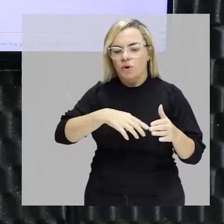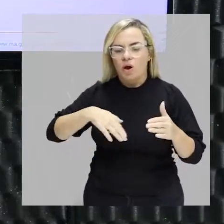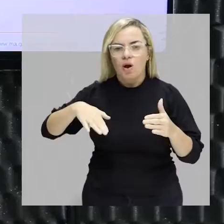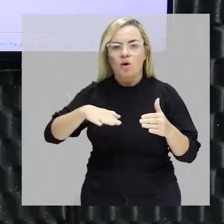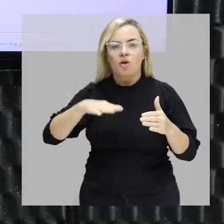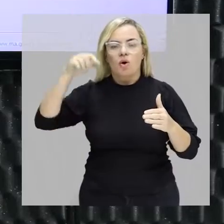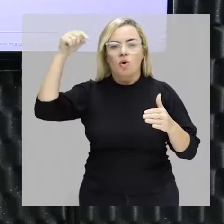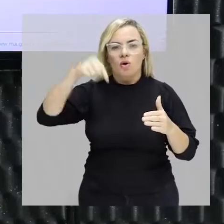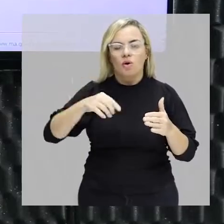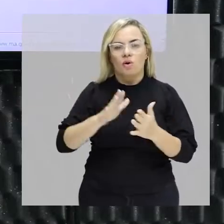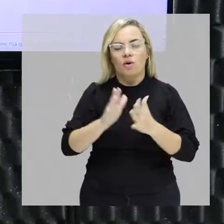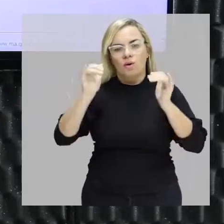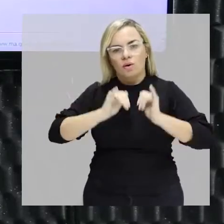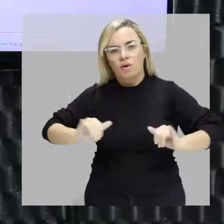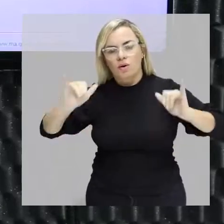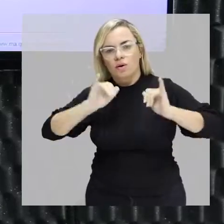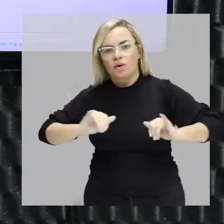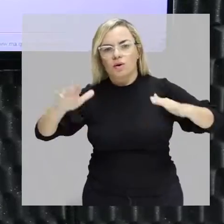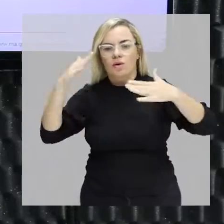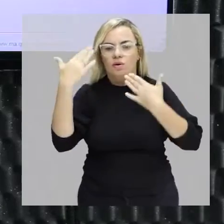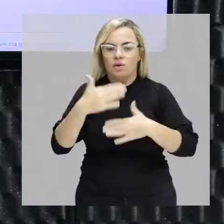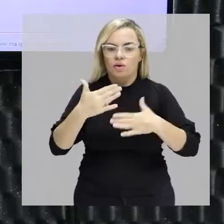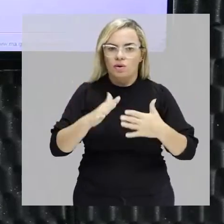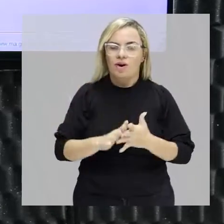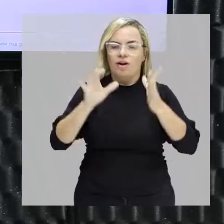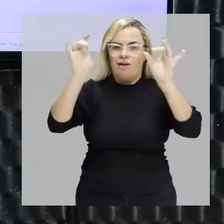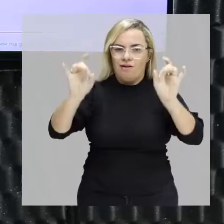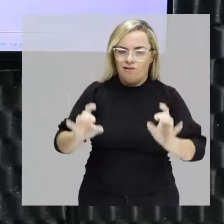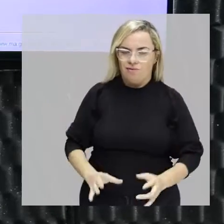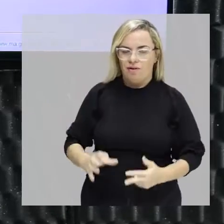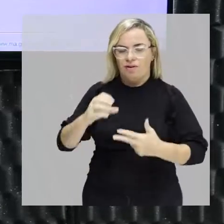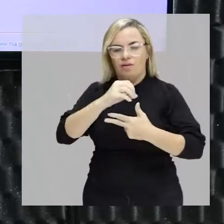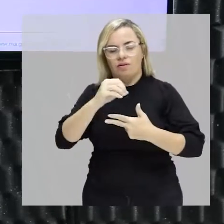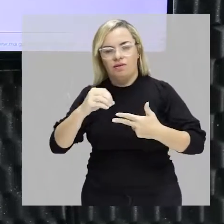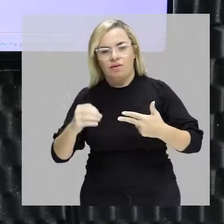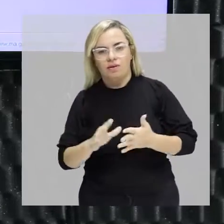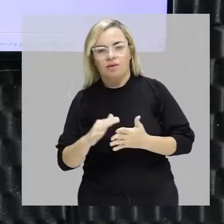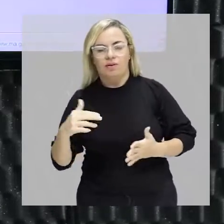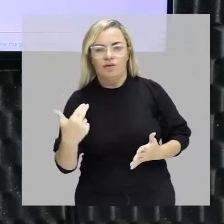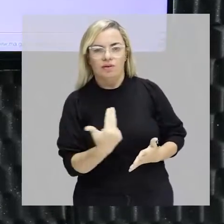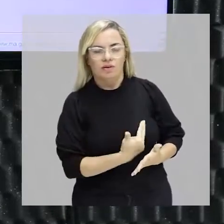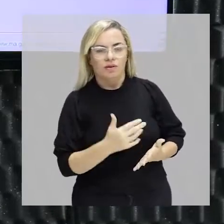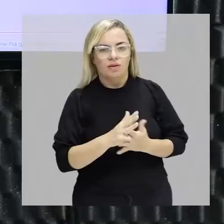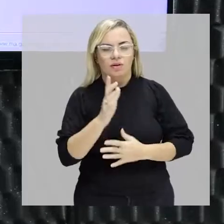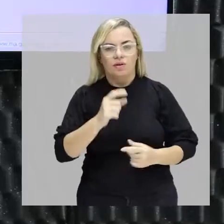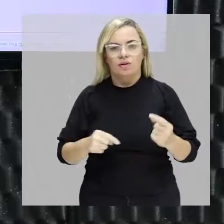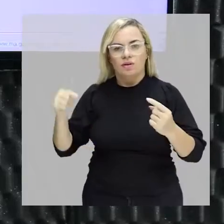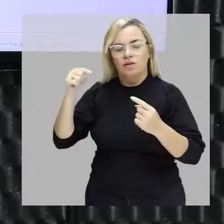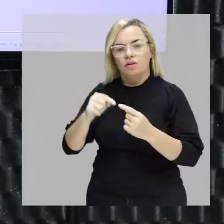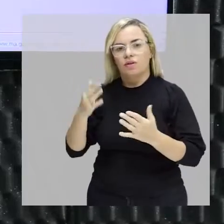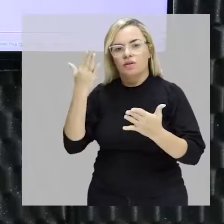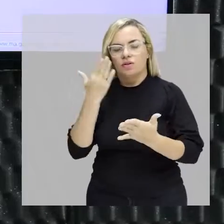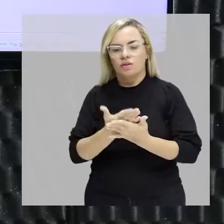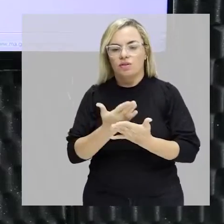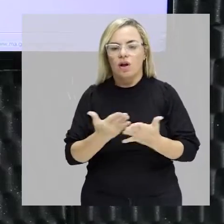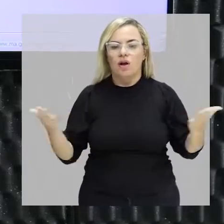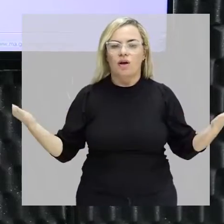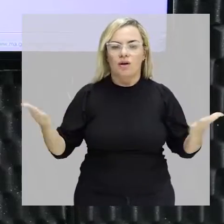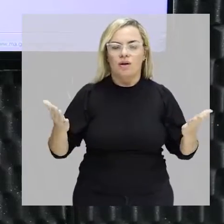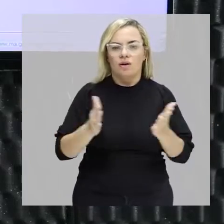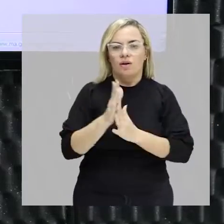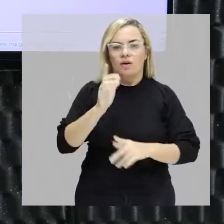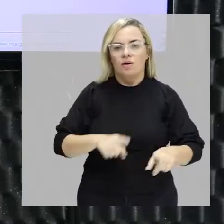as informações de todos os exames, claro, em especial o Enem, né? Que esse é o nosso objeto de trabalho agora, tá? E